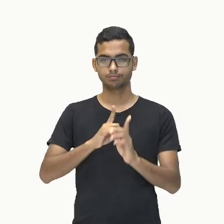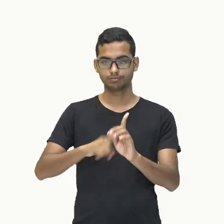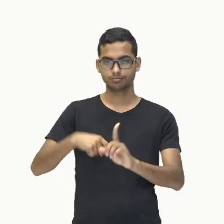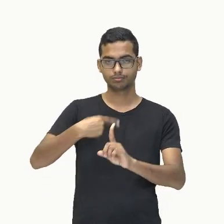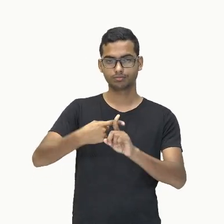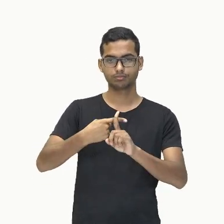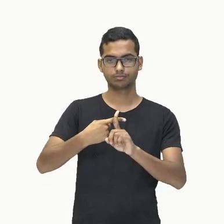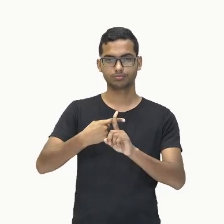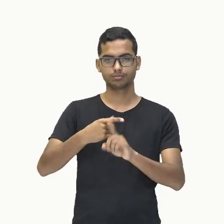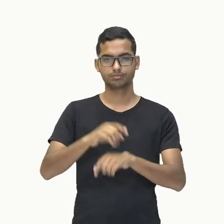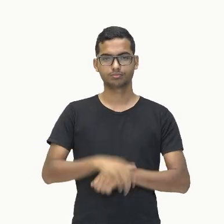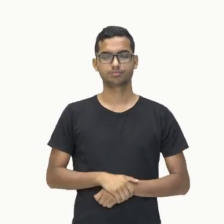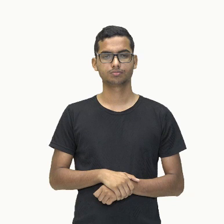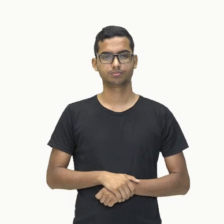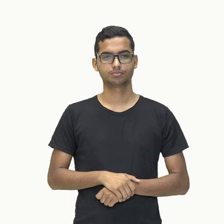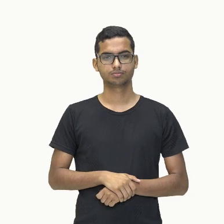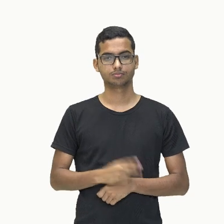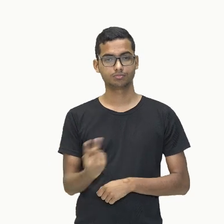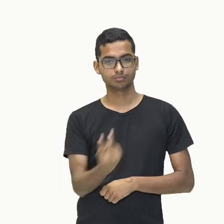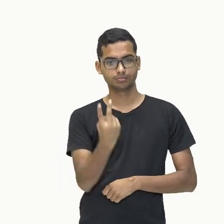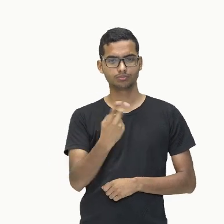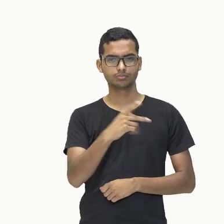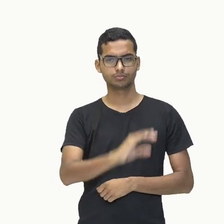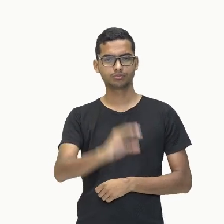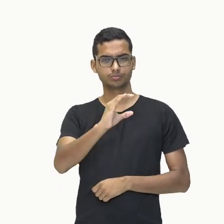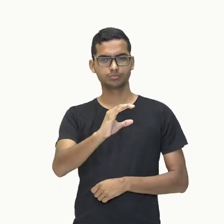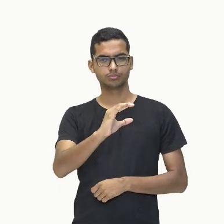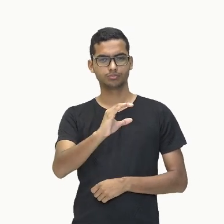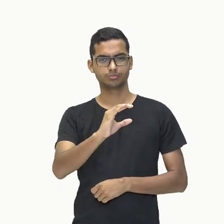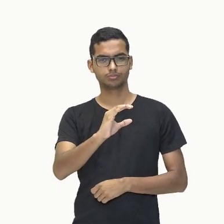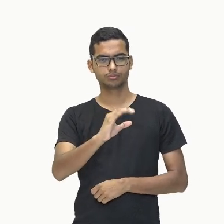mais o valor de C, que é quem?